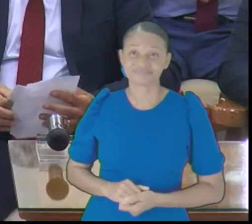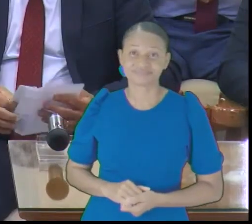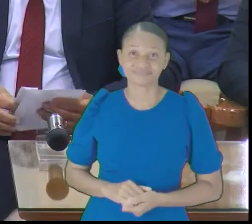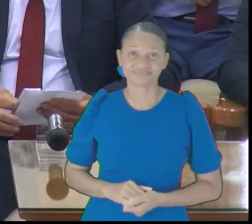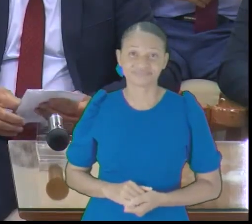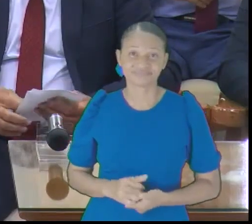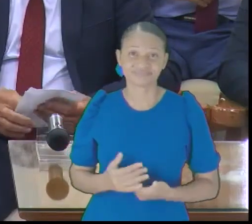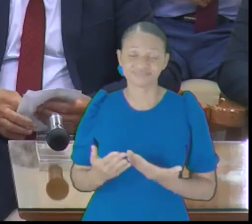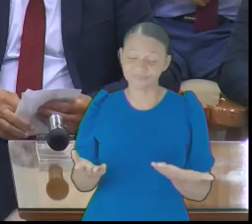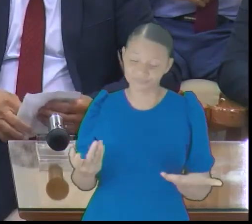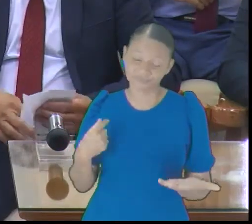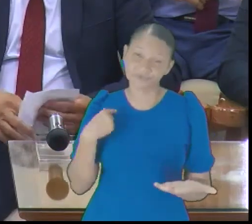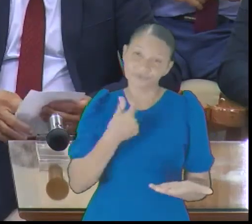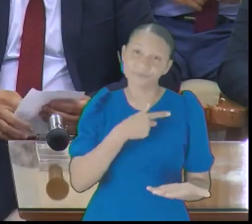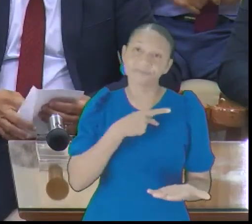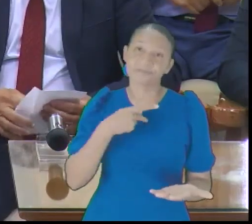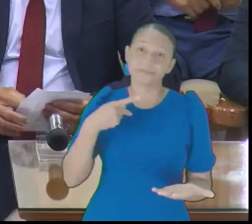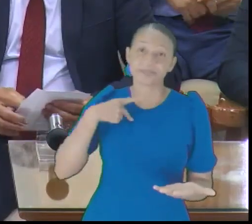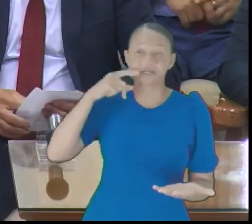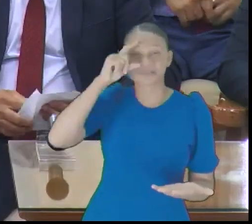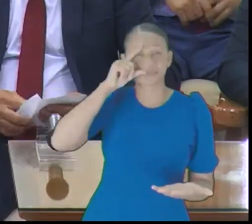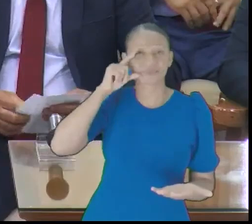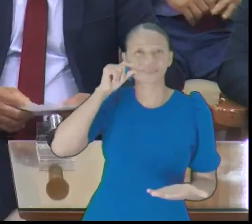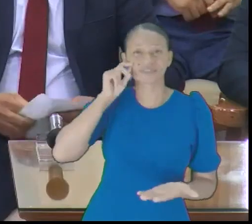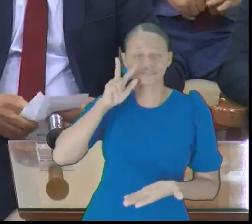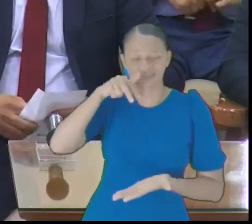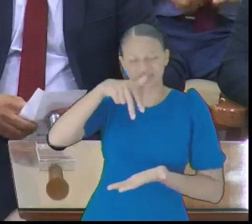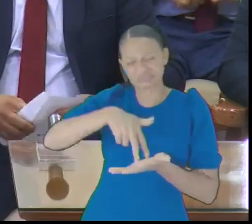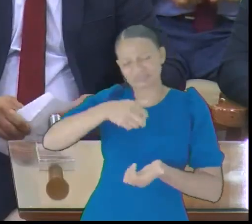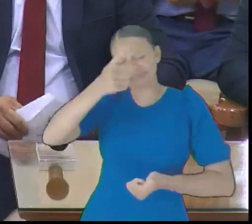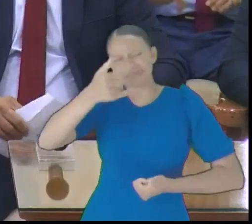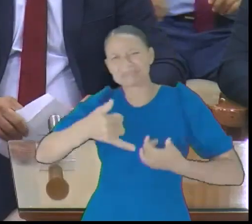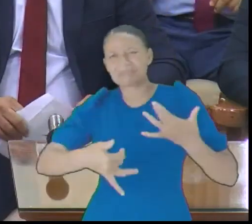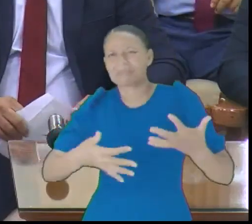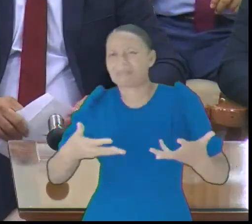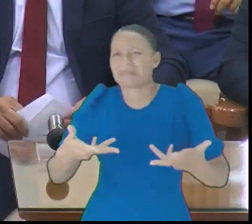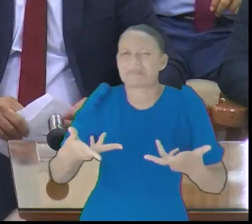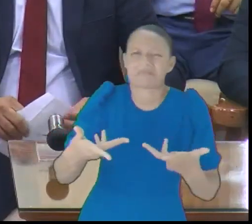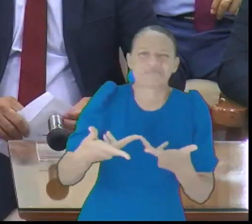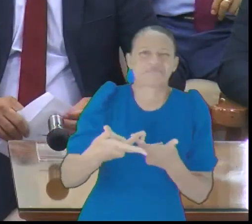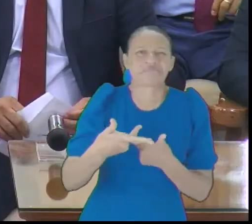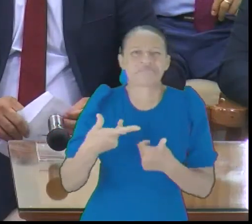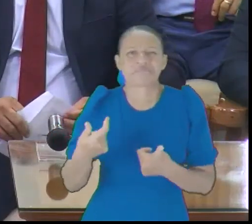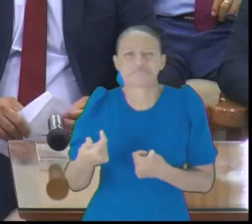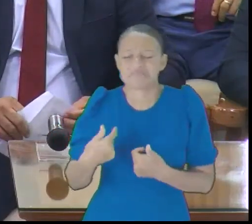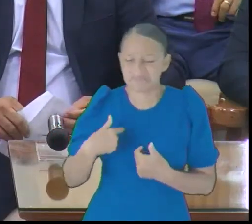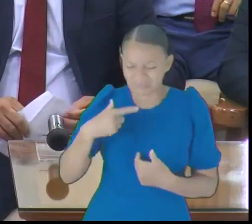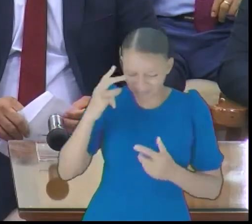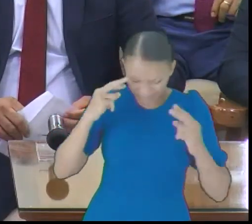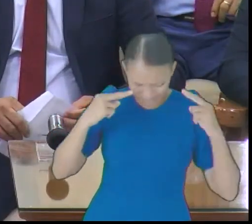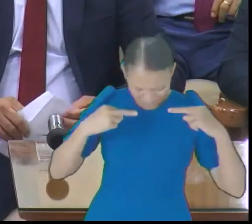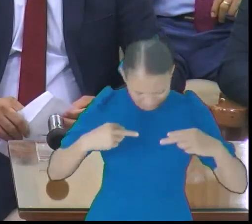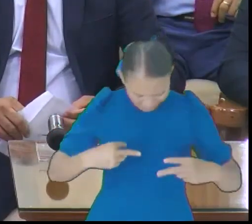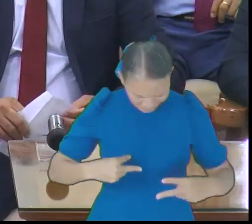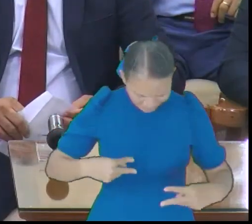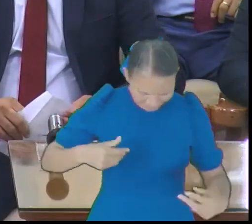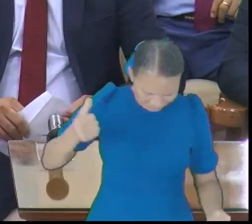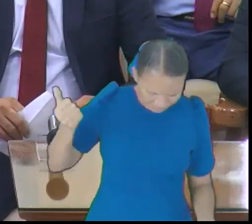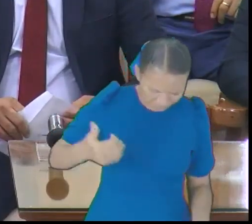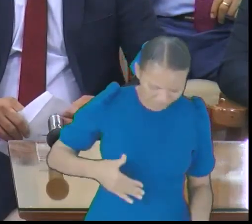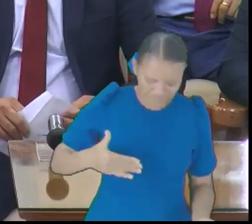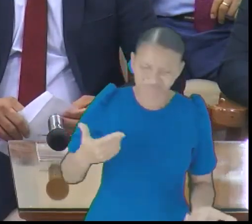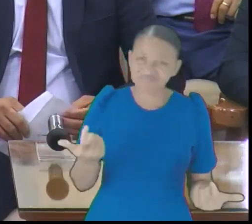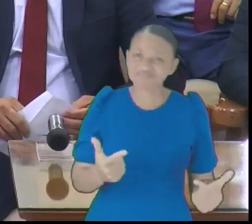Nosso reverendo, nosso pastor, já falou isso aqui com muita maestria. Não existe nada bom no ser humano.